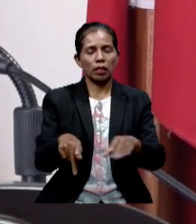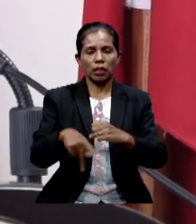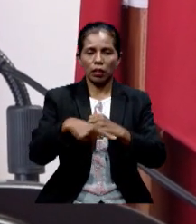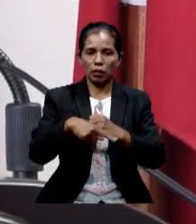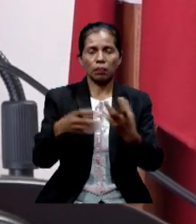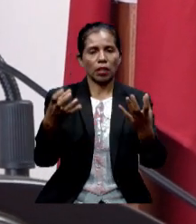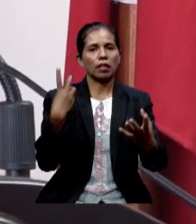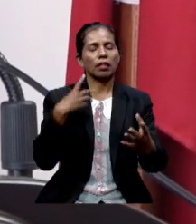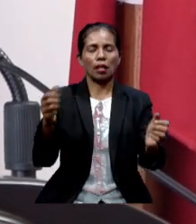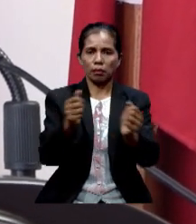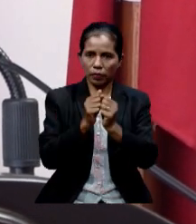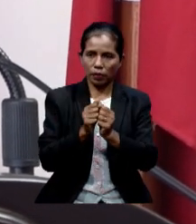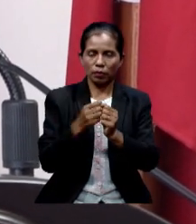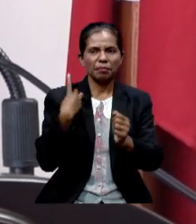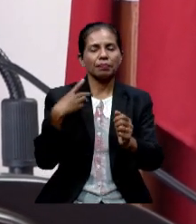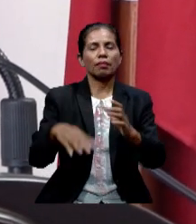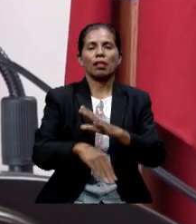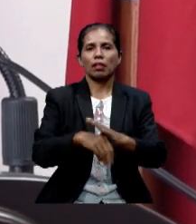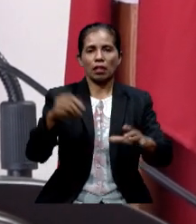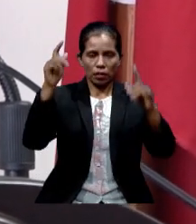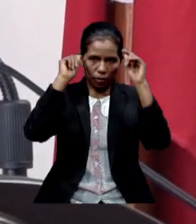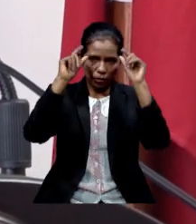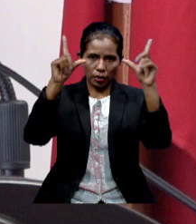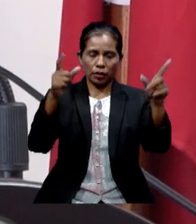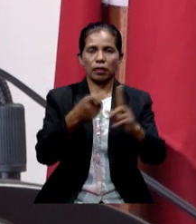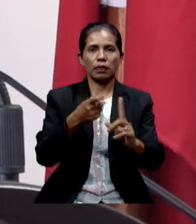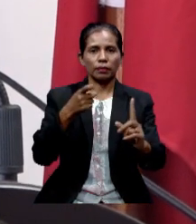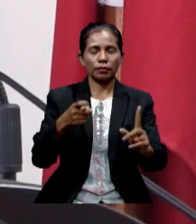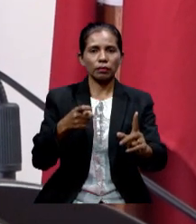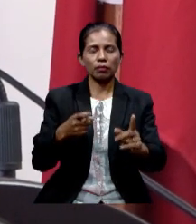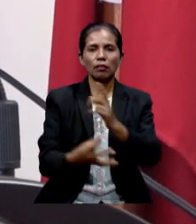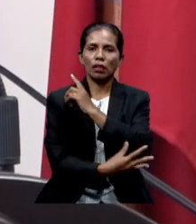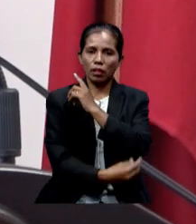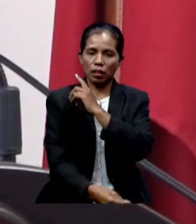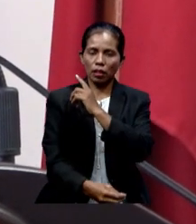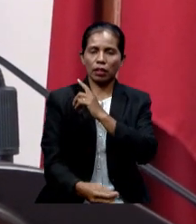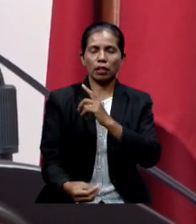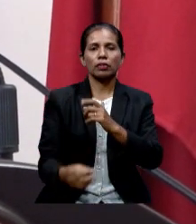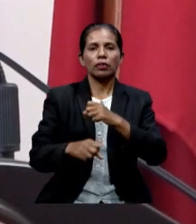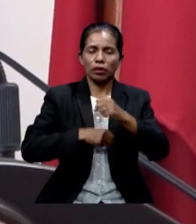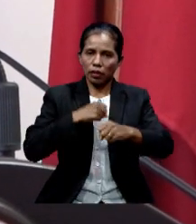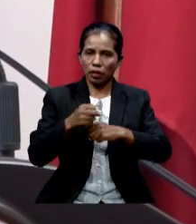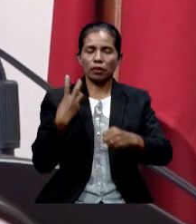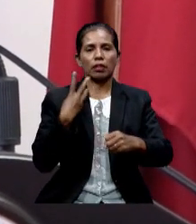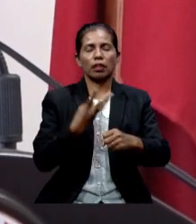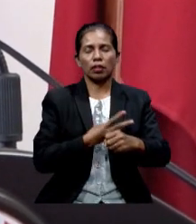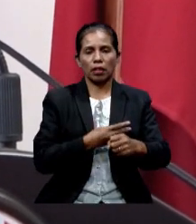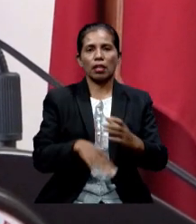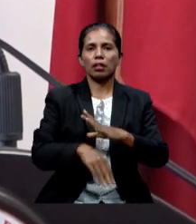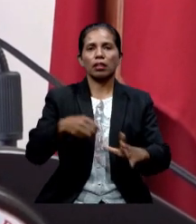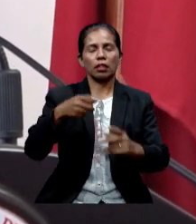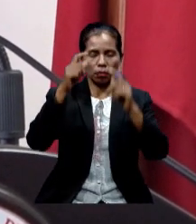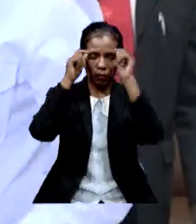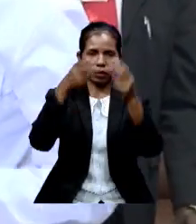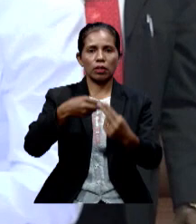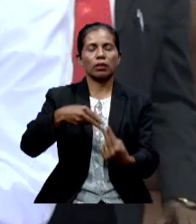para ita tenga hasai Timor-Leste husi ki aknomuki ita tenga hasai Timor-Leste husi malnutrisaun nebe ka kontes ba